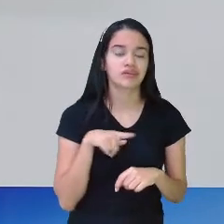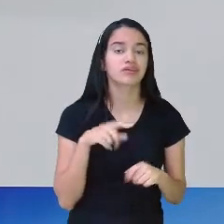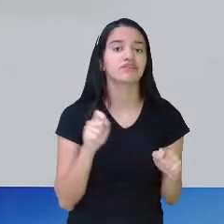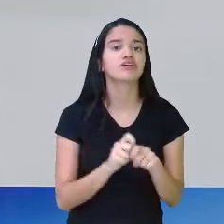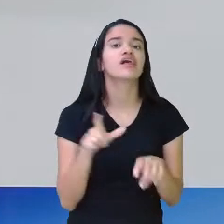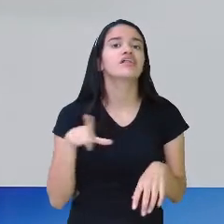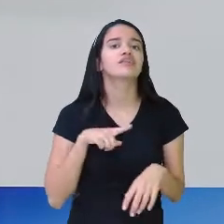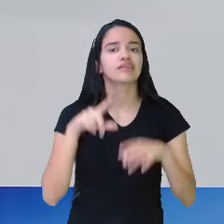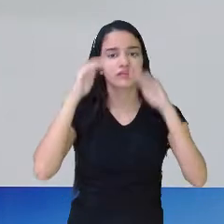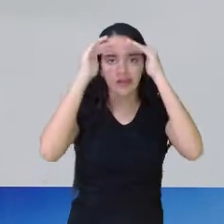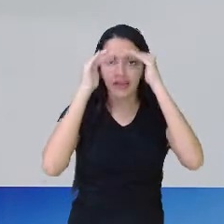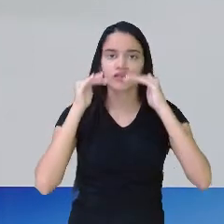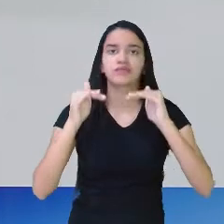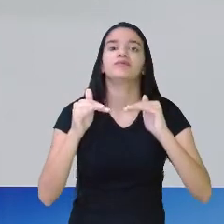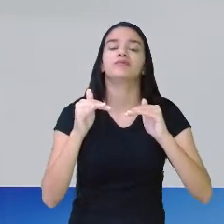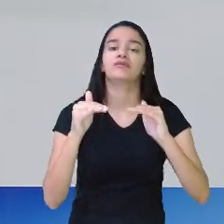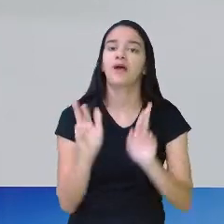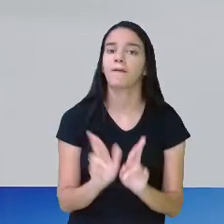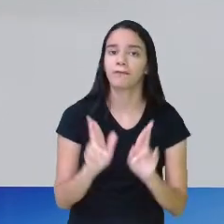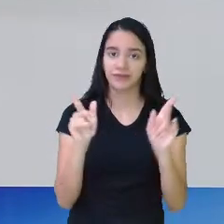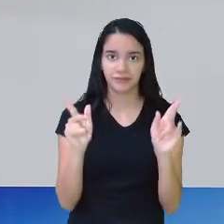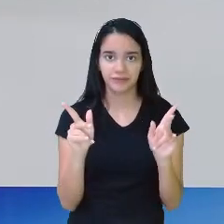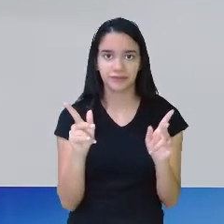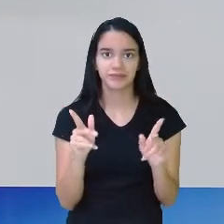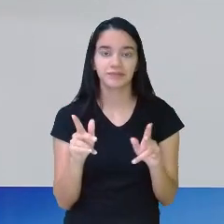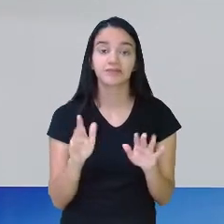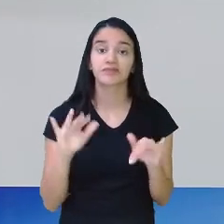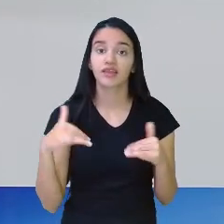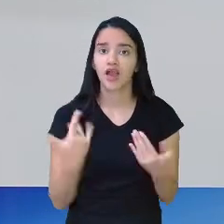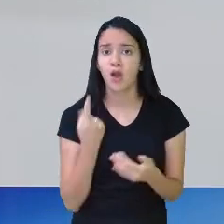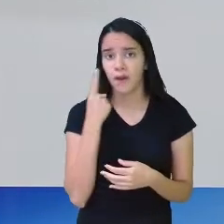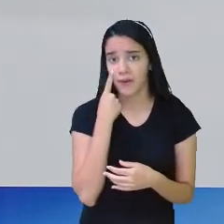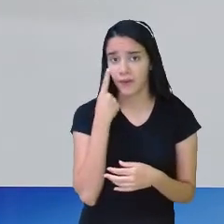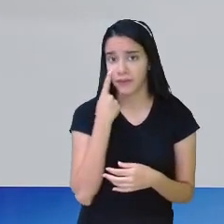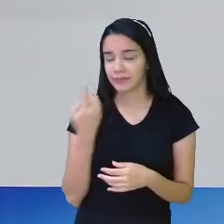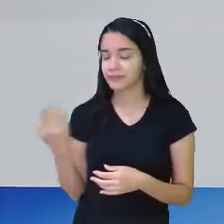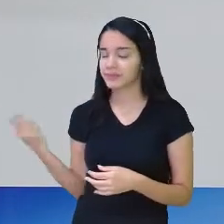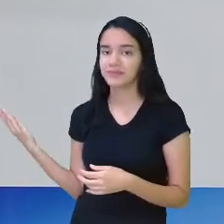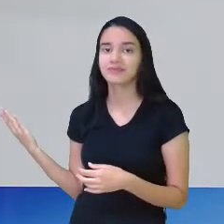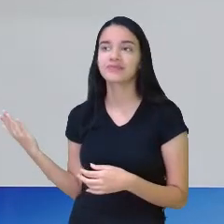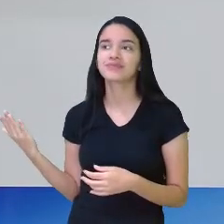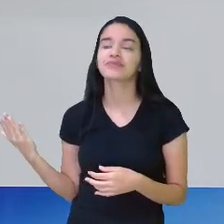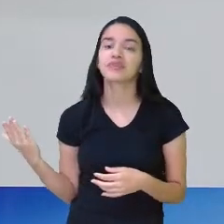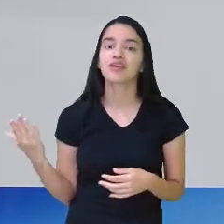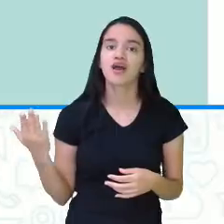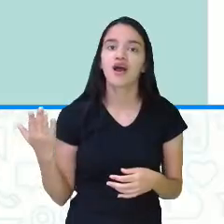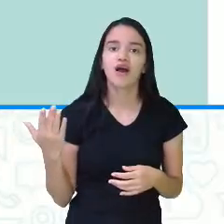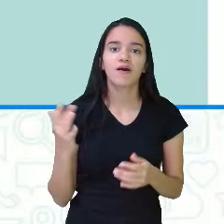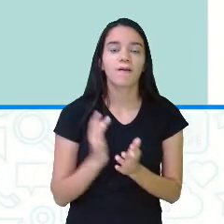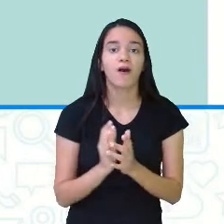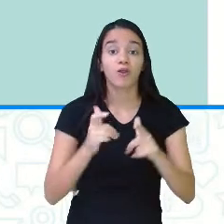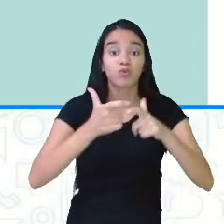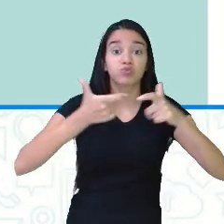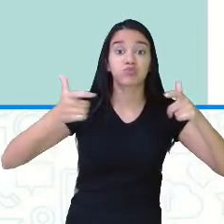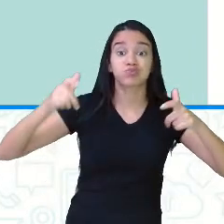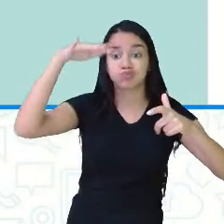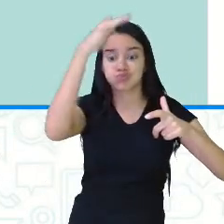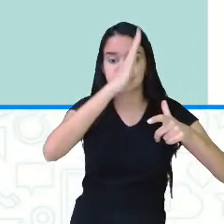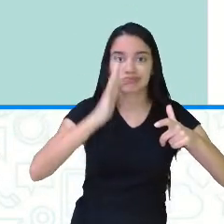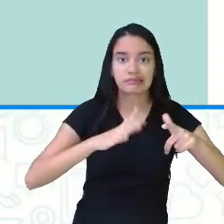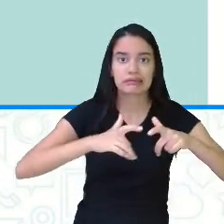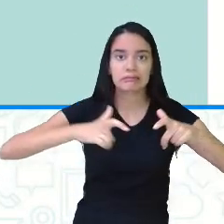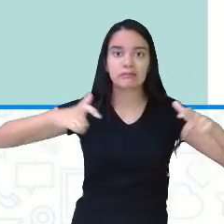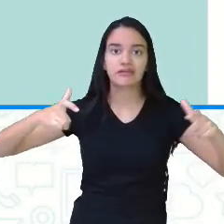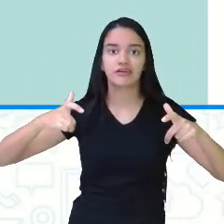têm que ser respeitados pelas suas diferenças. E olha só, olha o tamanho do Brasil.